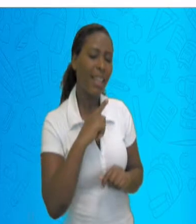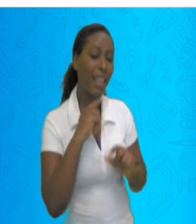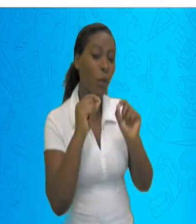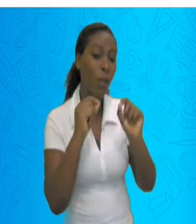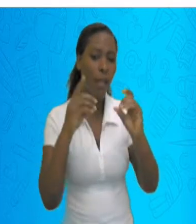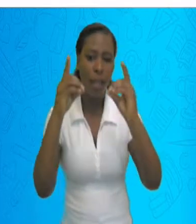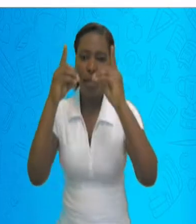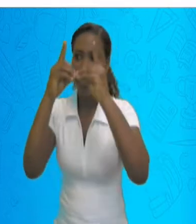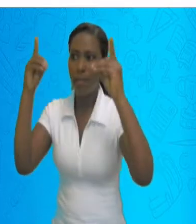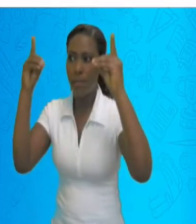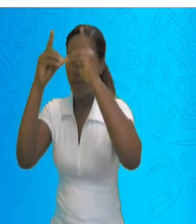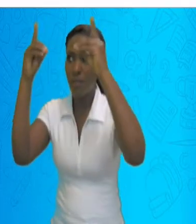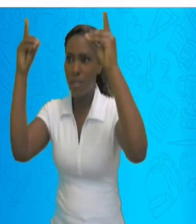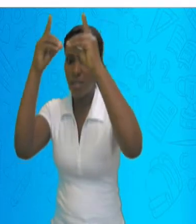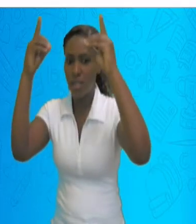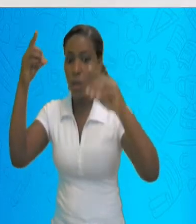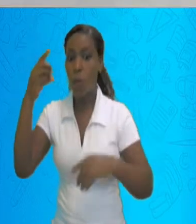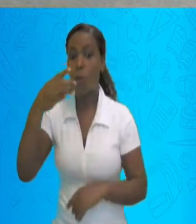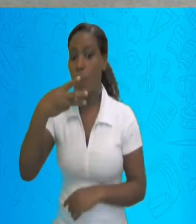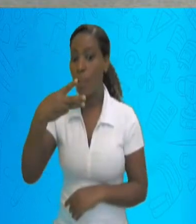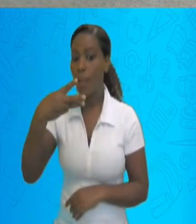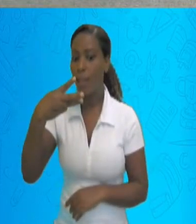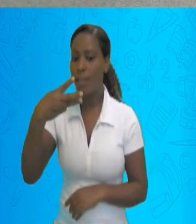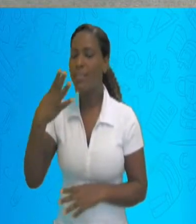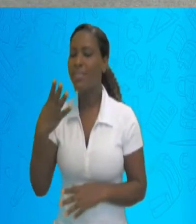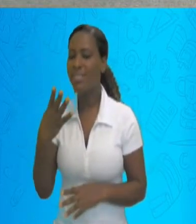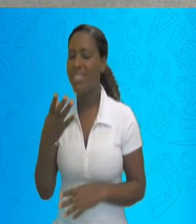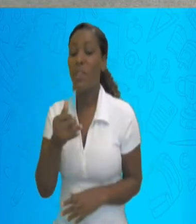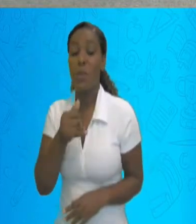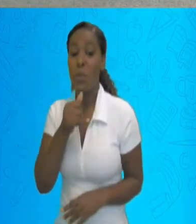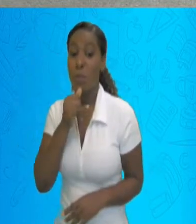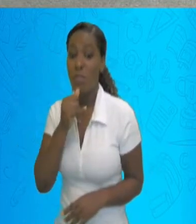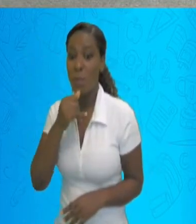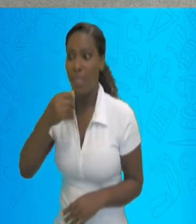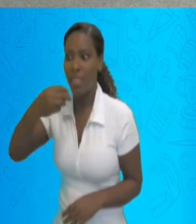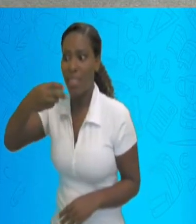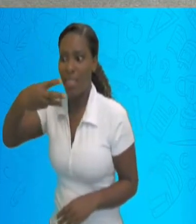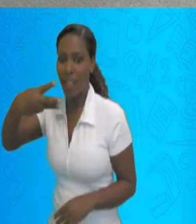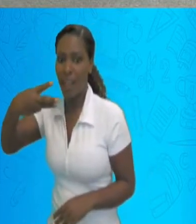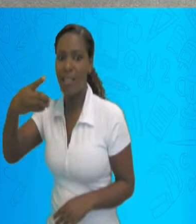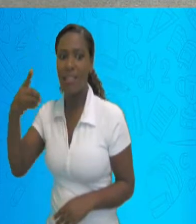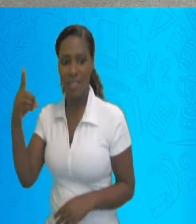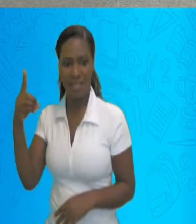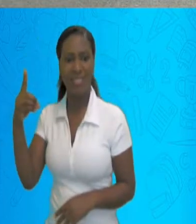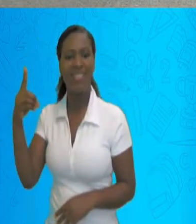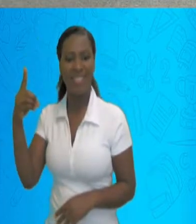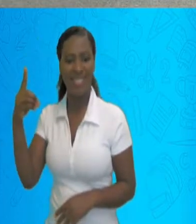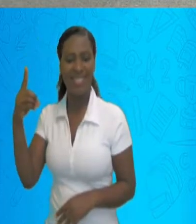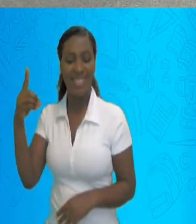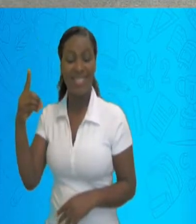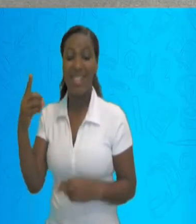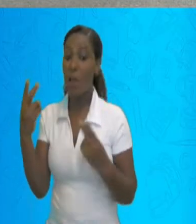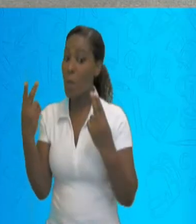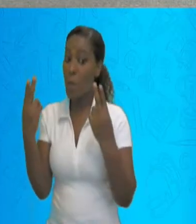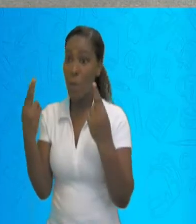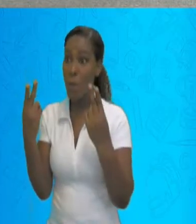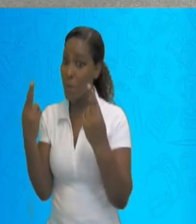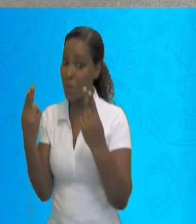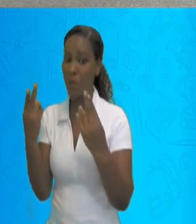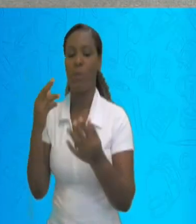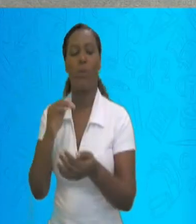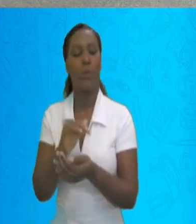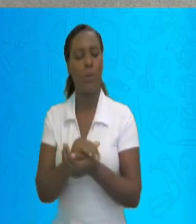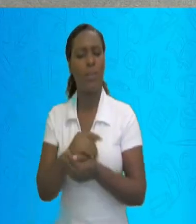3 dimensões? Isso seria quando a gente pudesse falar sobre figuras em 3D. Normalmente você já deve ter visto